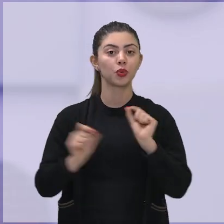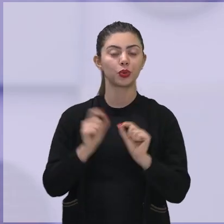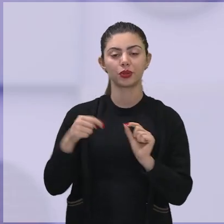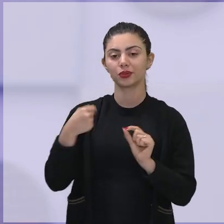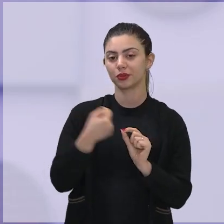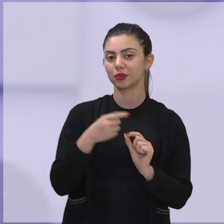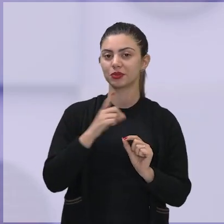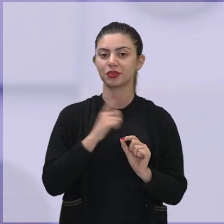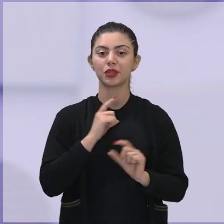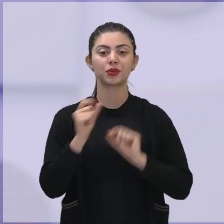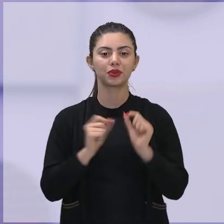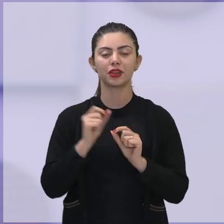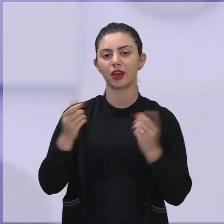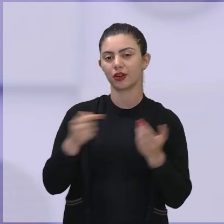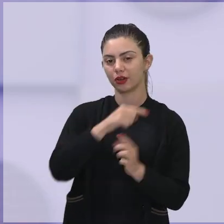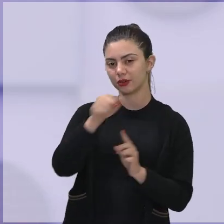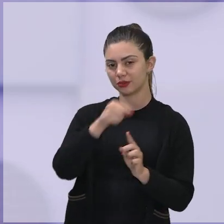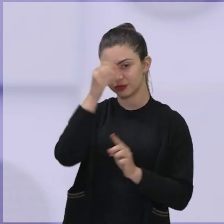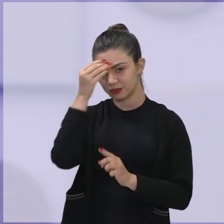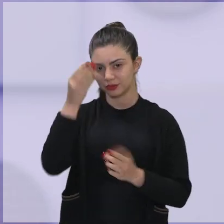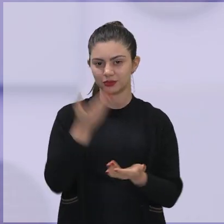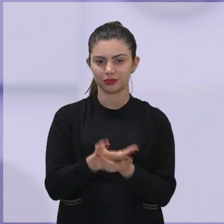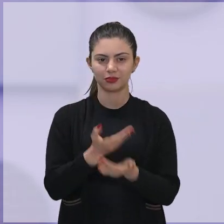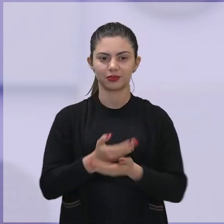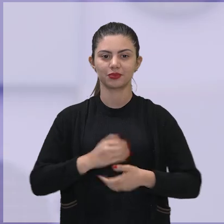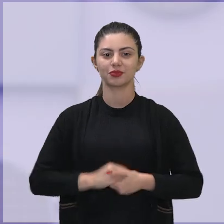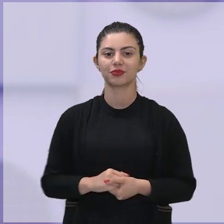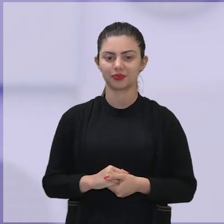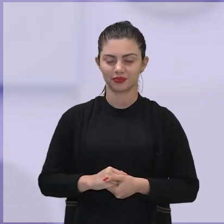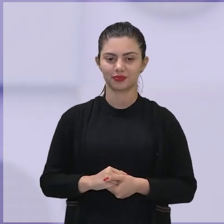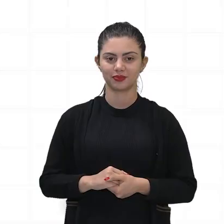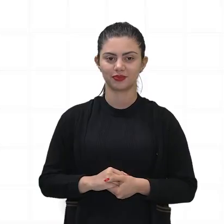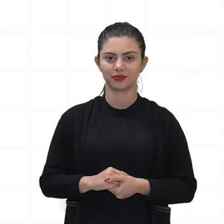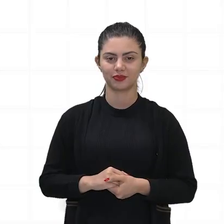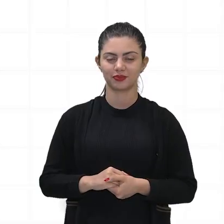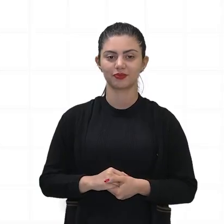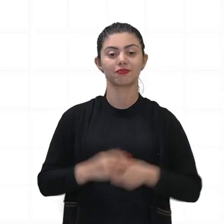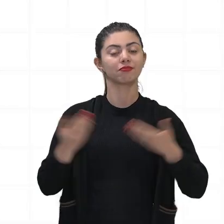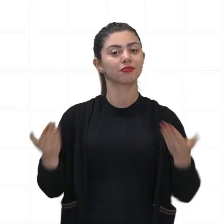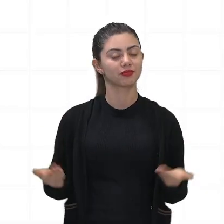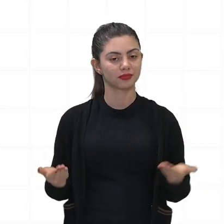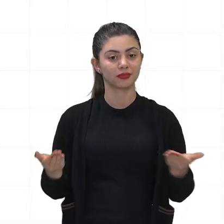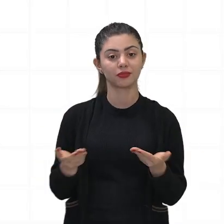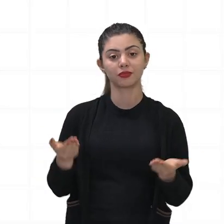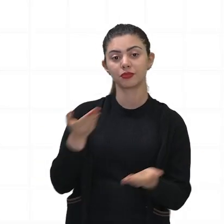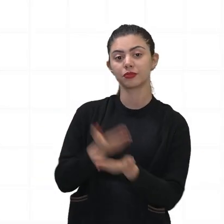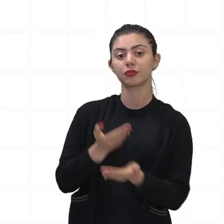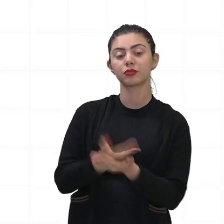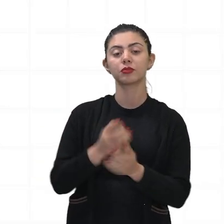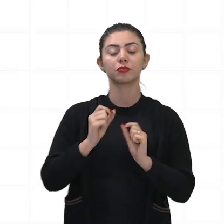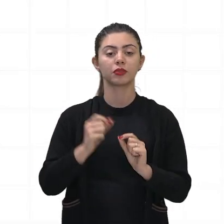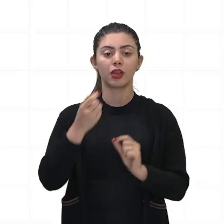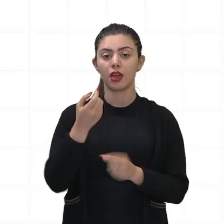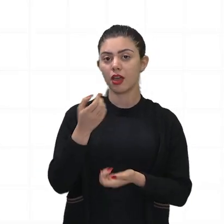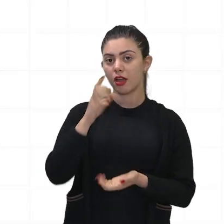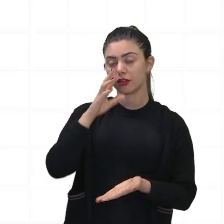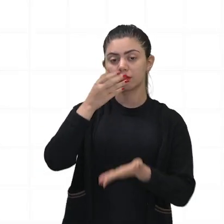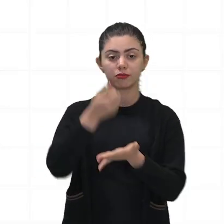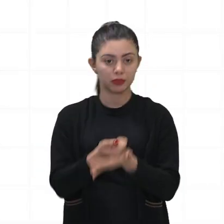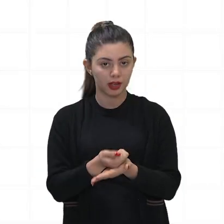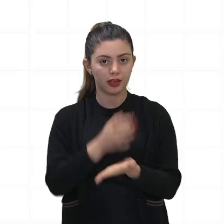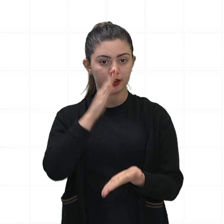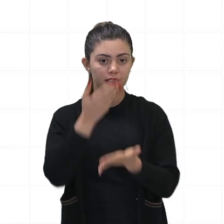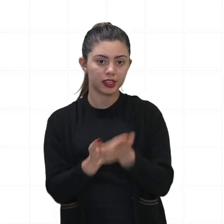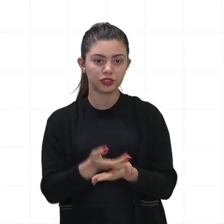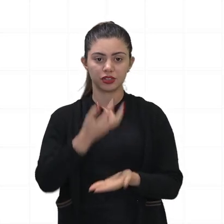juntas vermos o seguinte objeto de conhecimento da aula de hoje. Vamos estudar sobre as